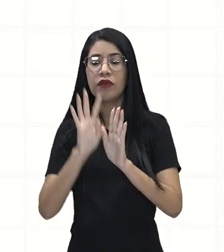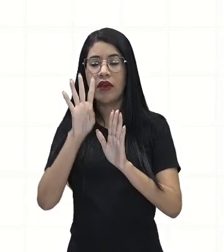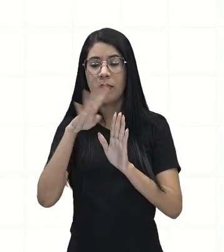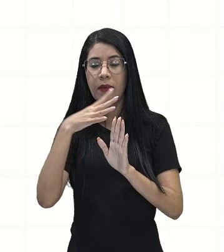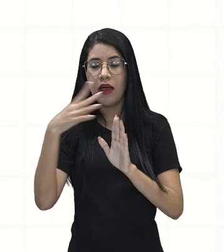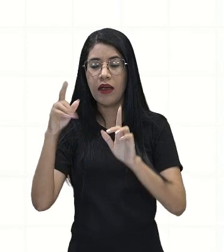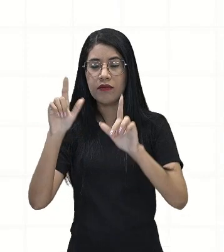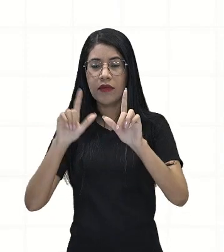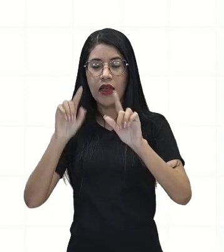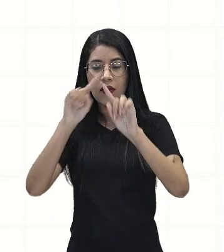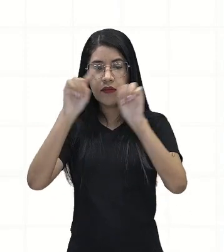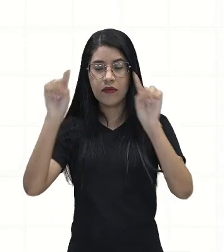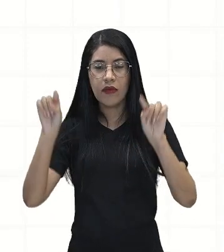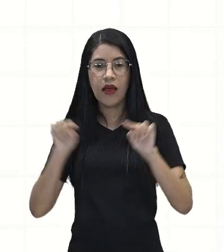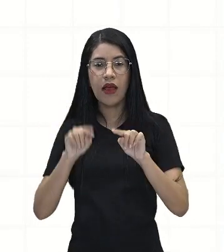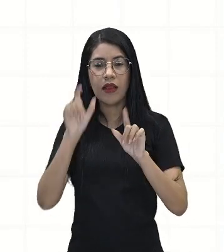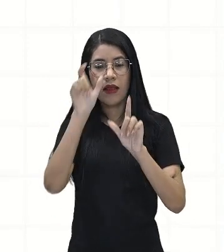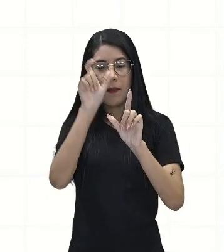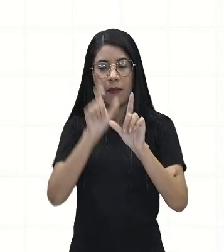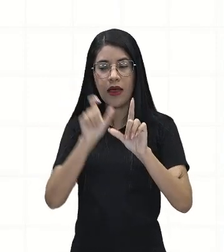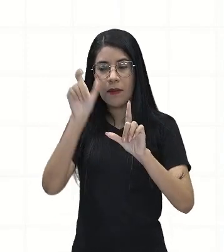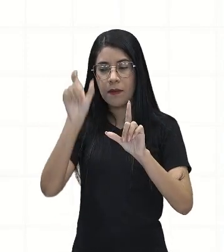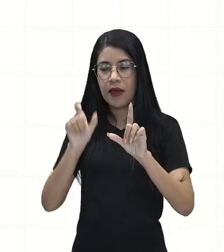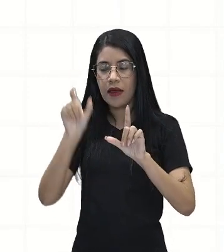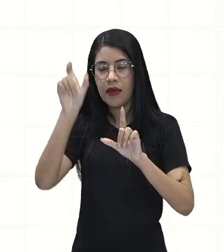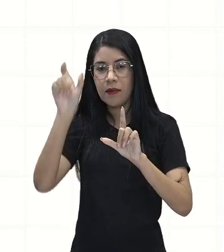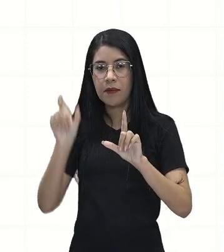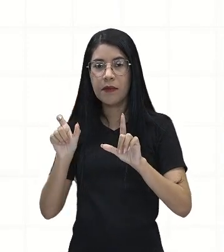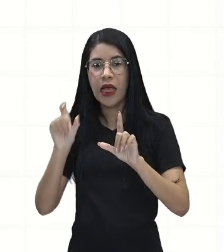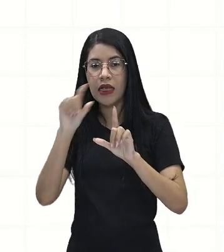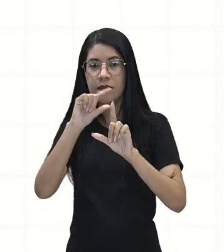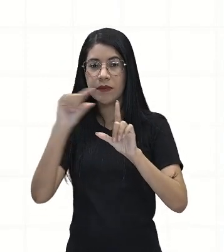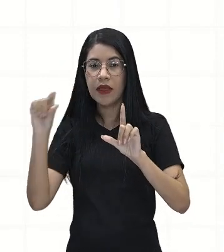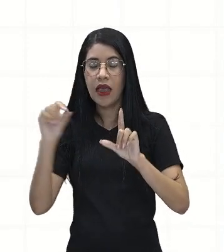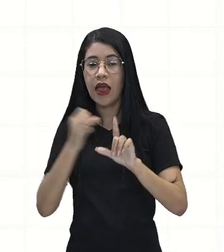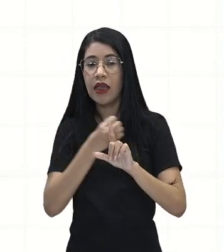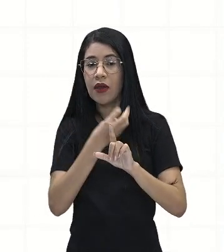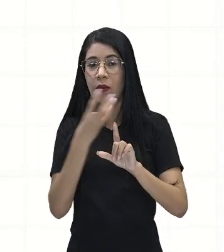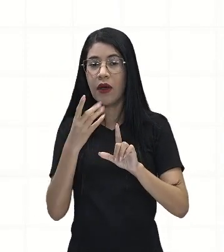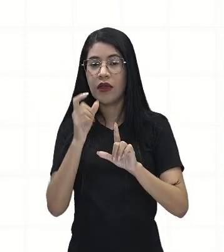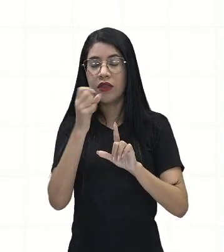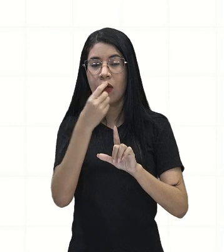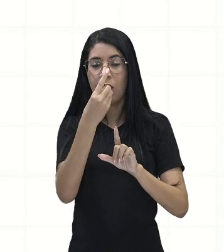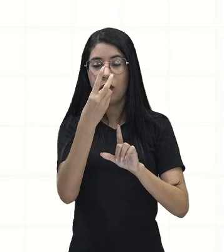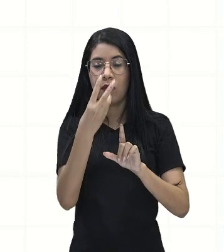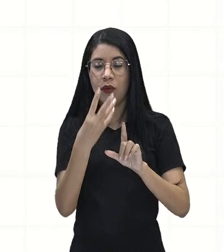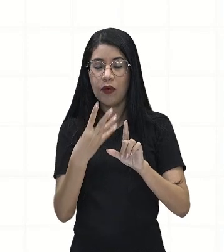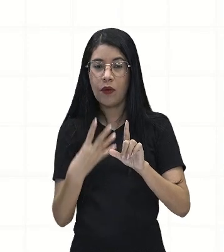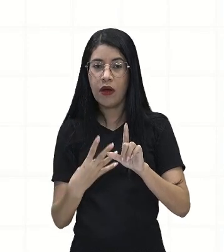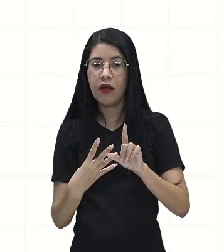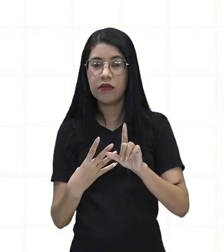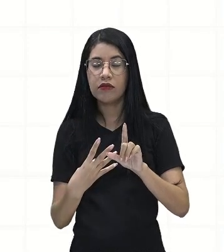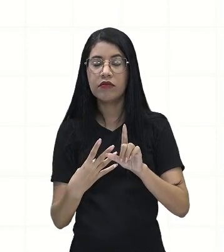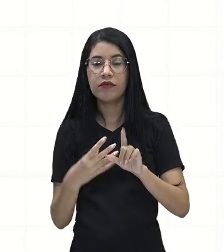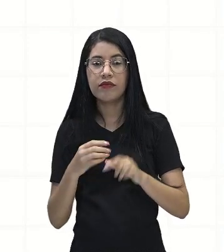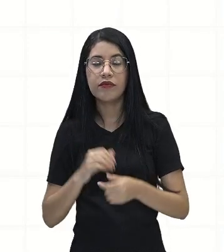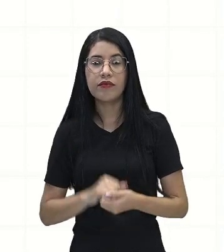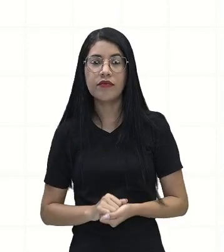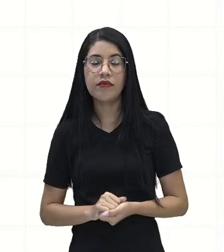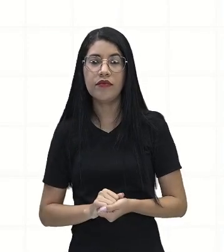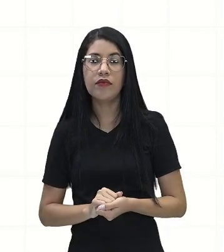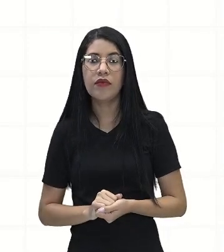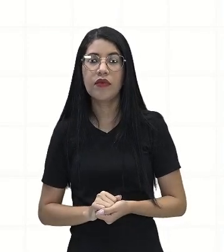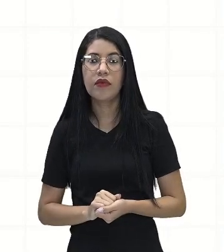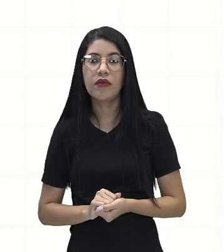nas suas colunas. Na primeira linha vem trazendo os numerais aí, em algarismo romano, e aí